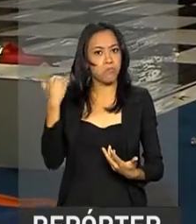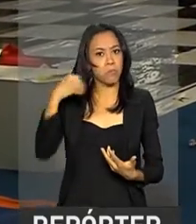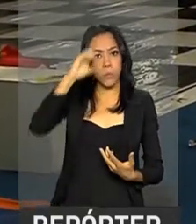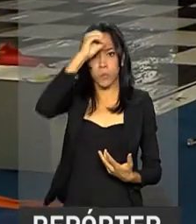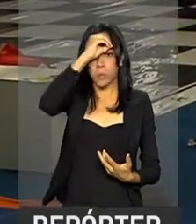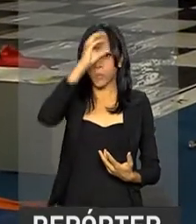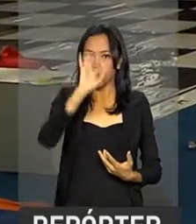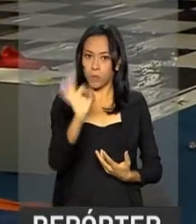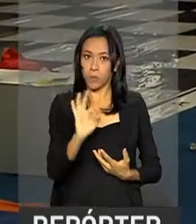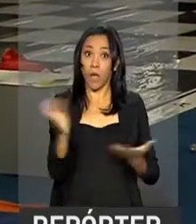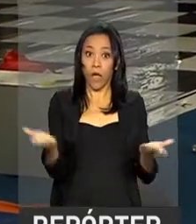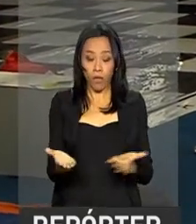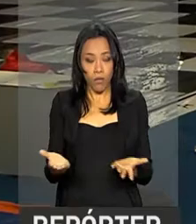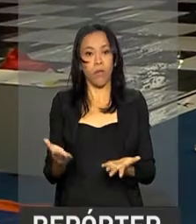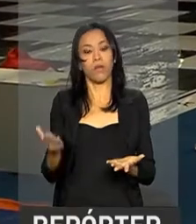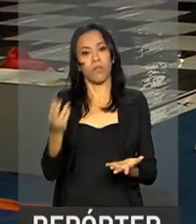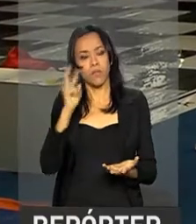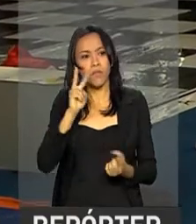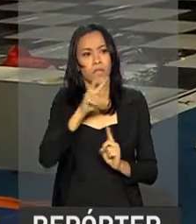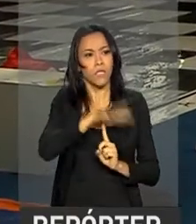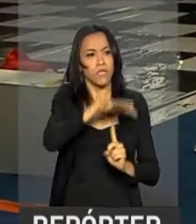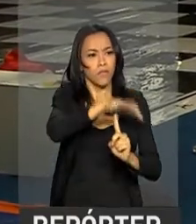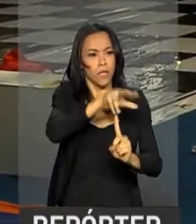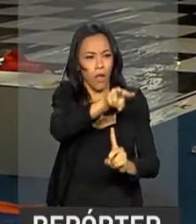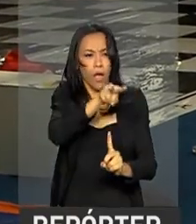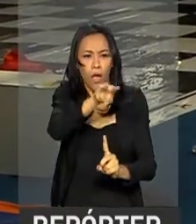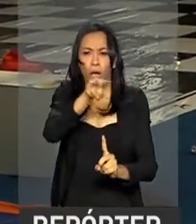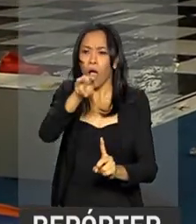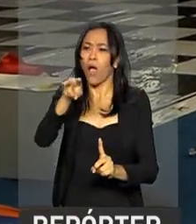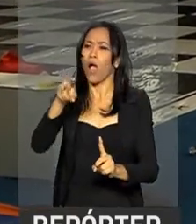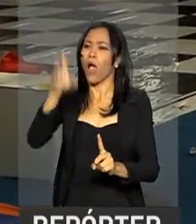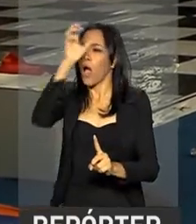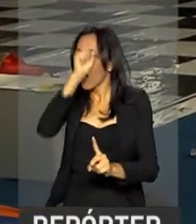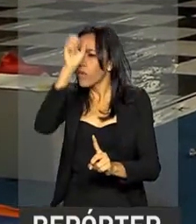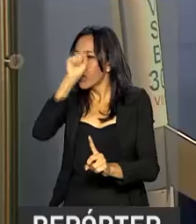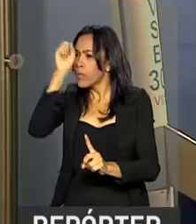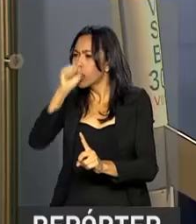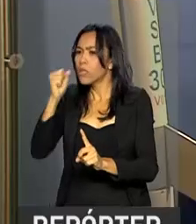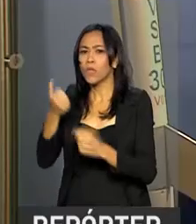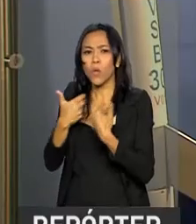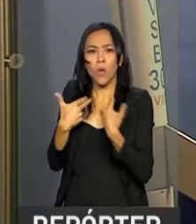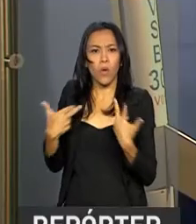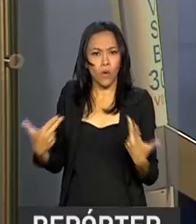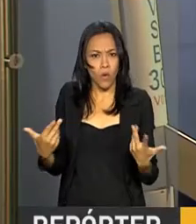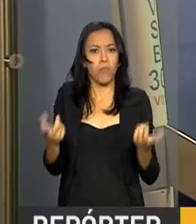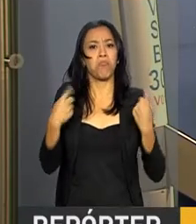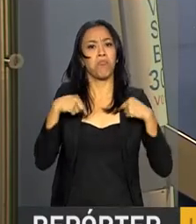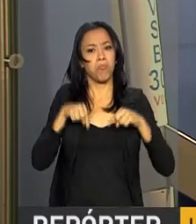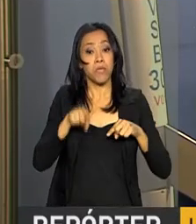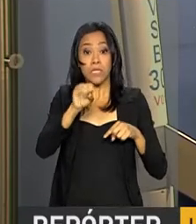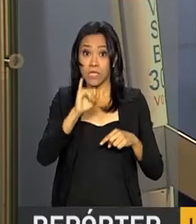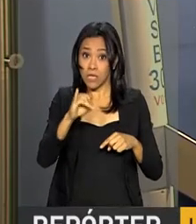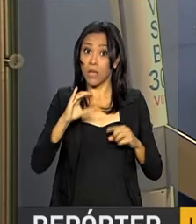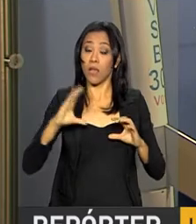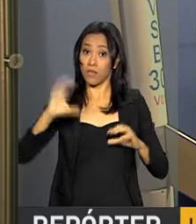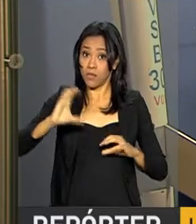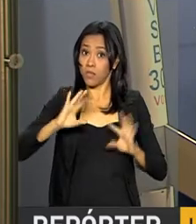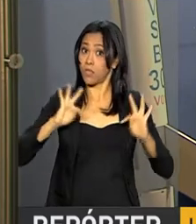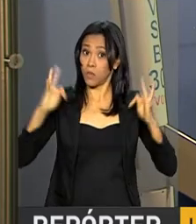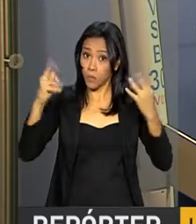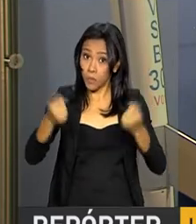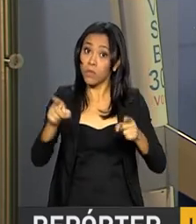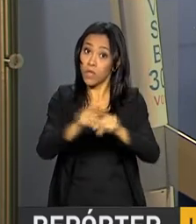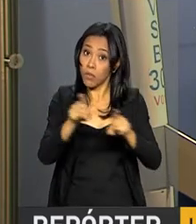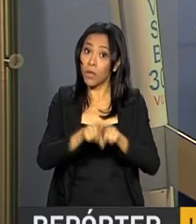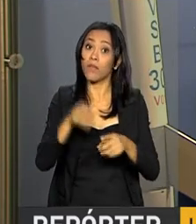Assim... Vai passando por um instante, por outro, vai aprendendo inovações. Se a ciência está em tudo, está também no